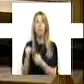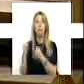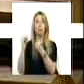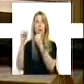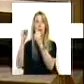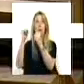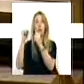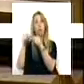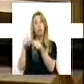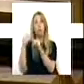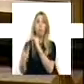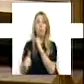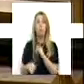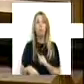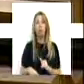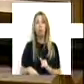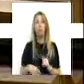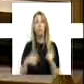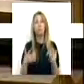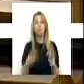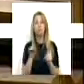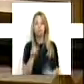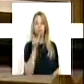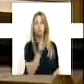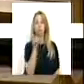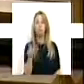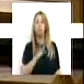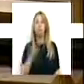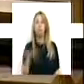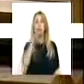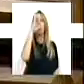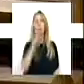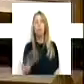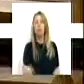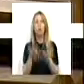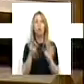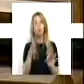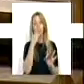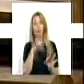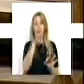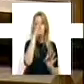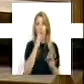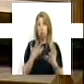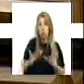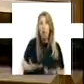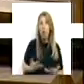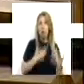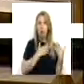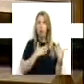que isso é perigoso. Estas palavras, Sr. Primeiro-Ministro, é como se este Ministro, com a responsabilidade que